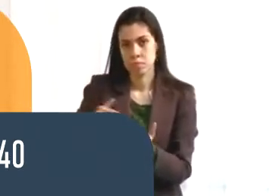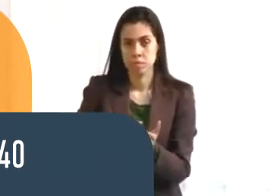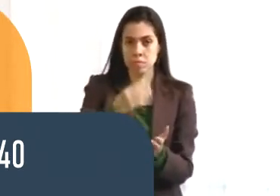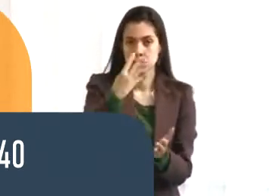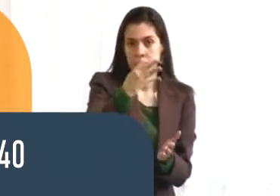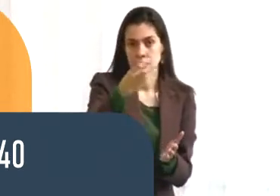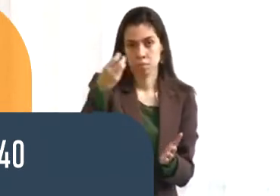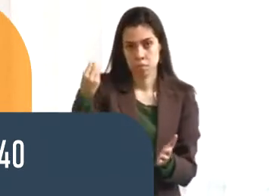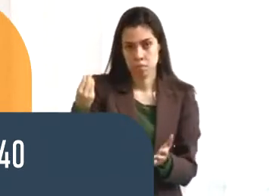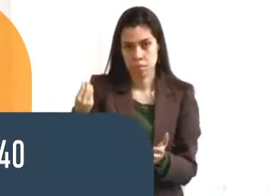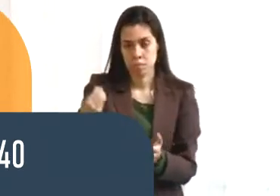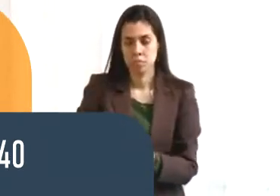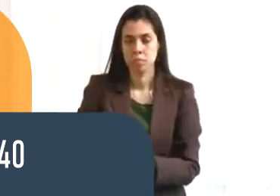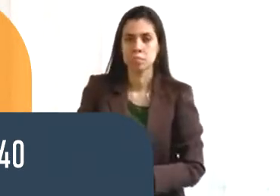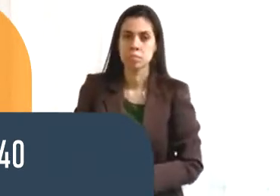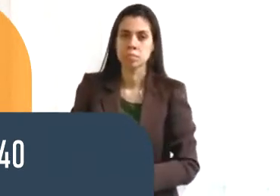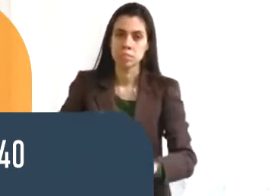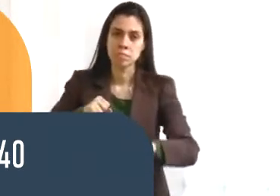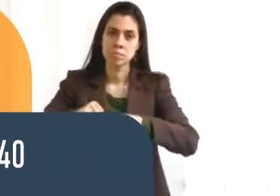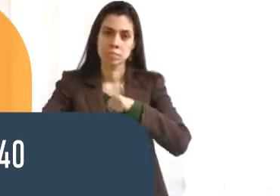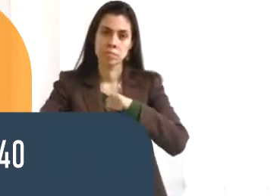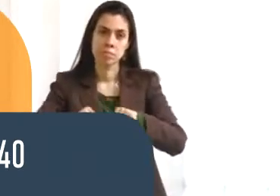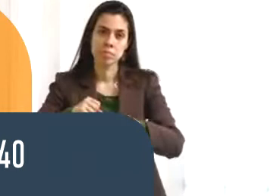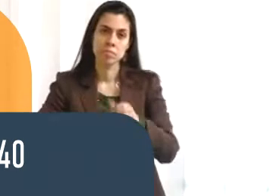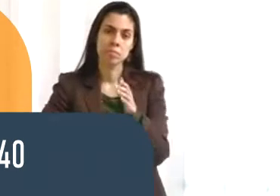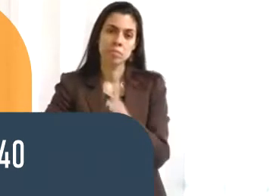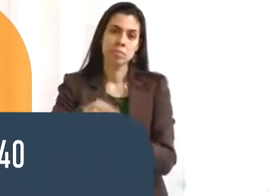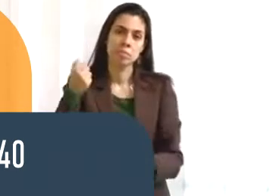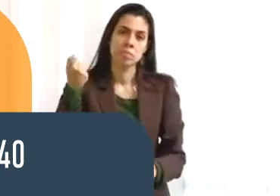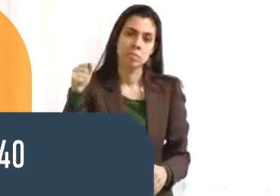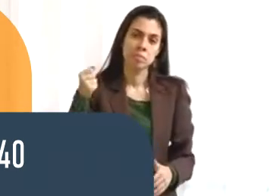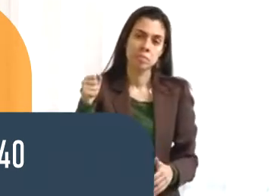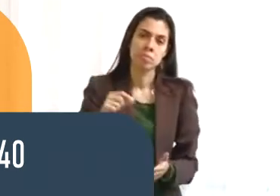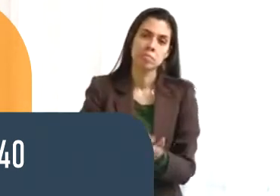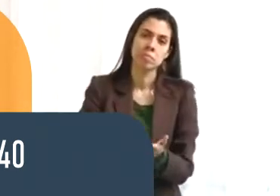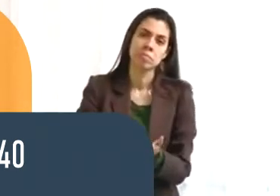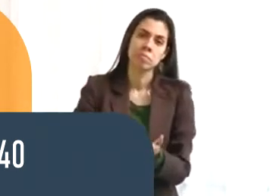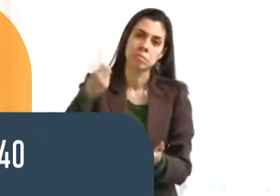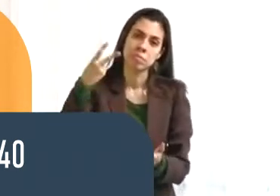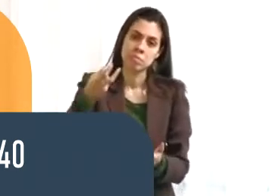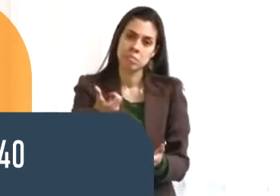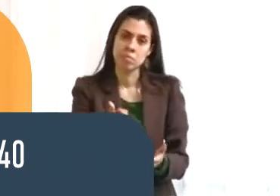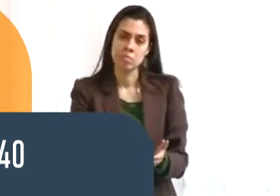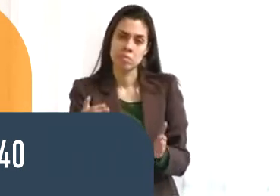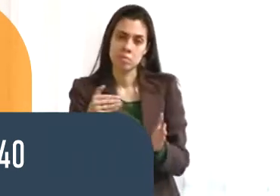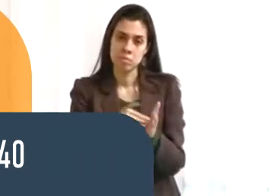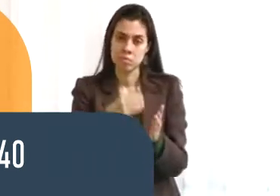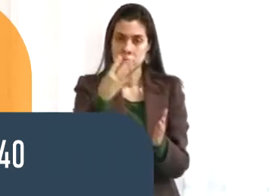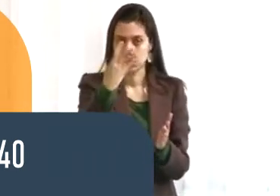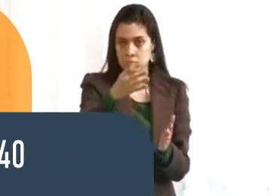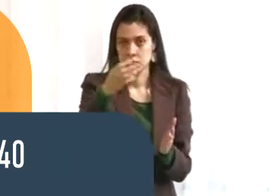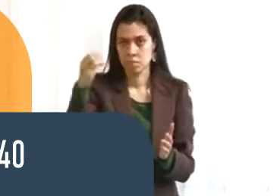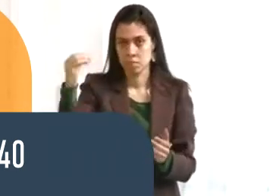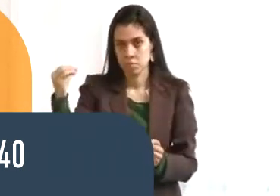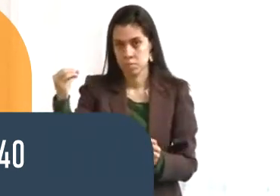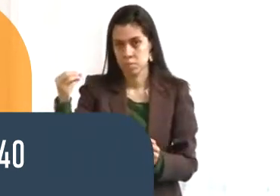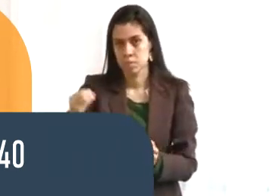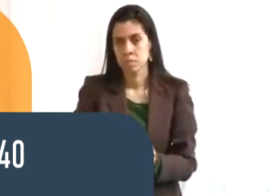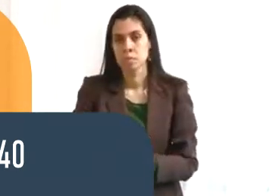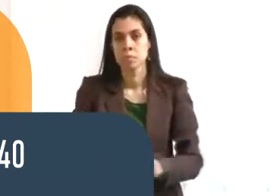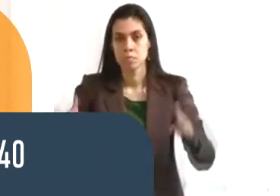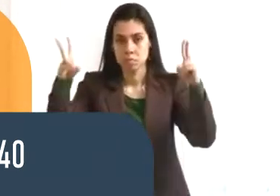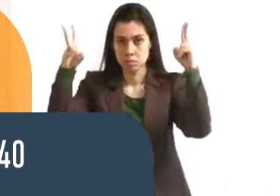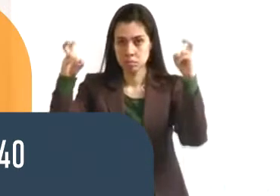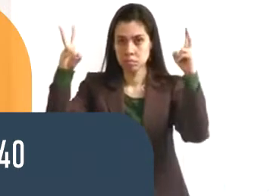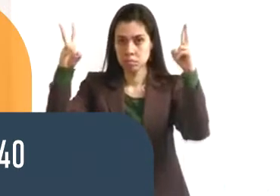Atos, capítulo 8, versos 26 a 40. O tema da mensagem nesta